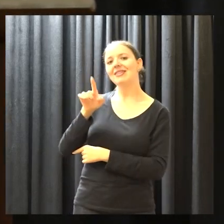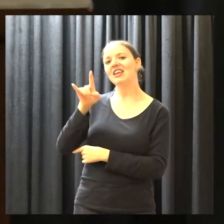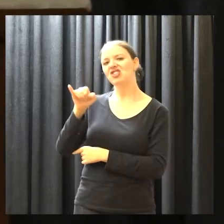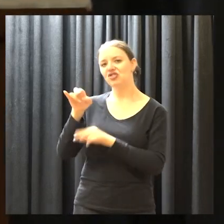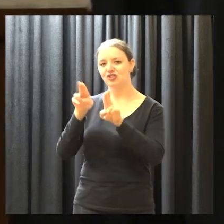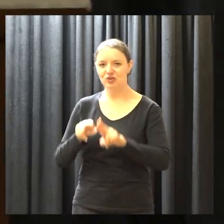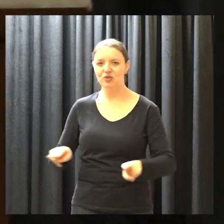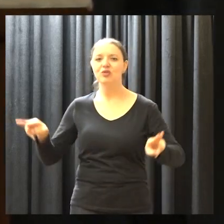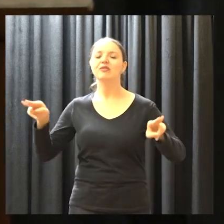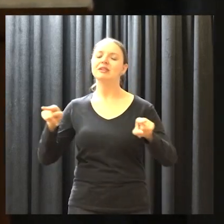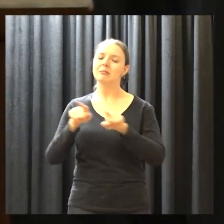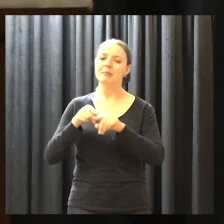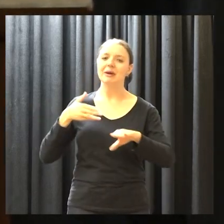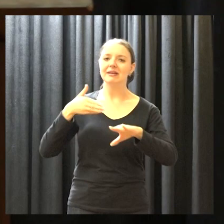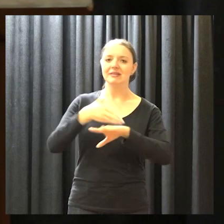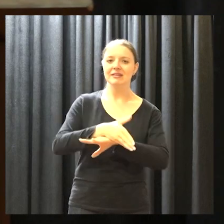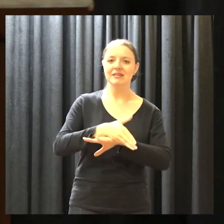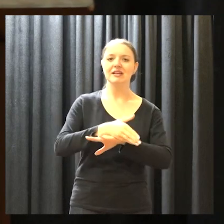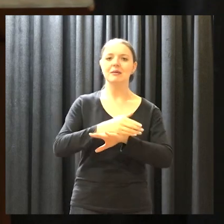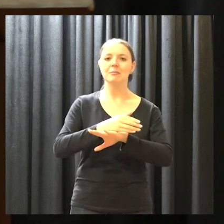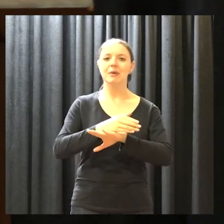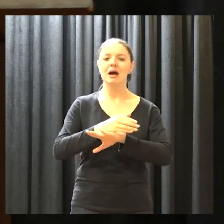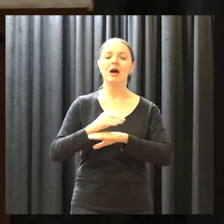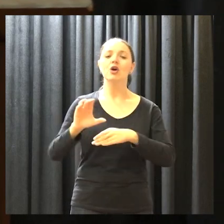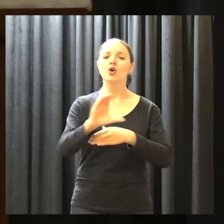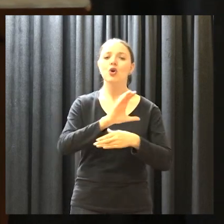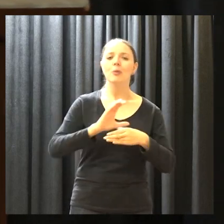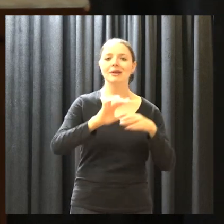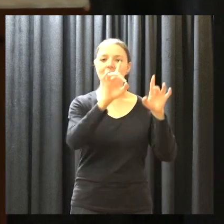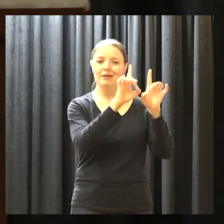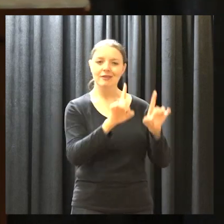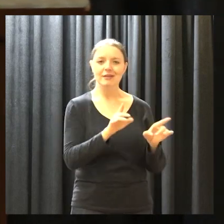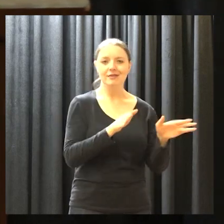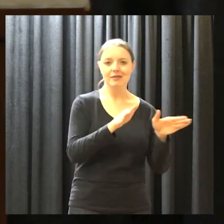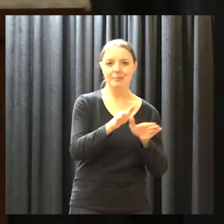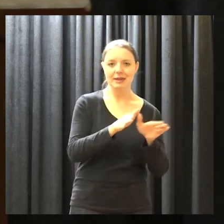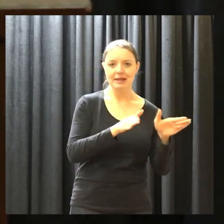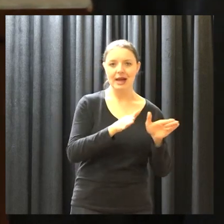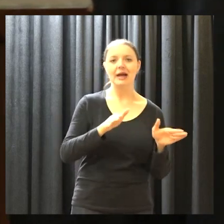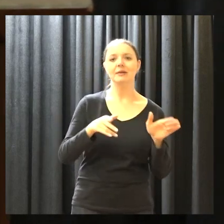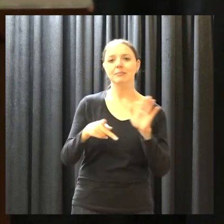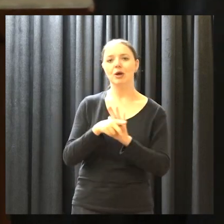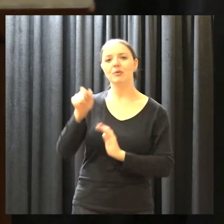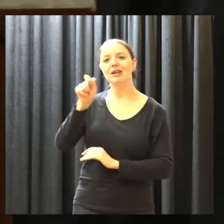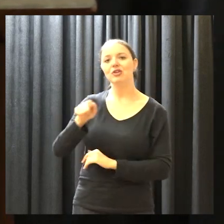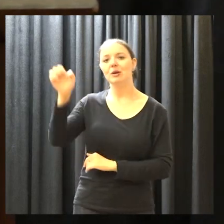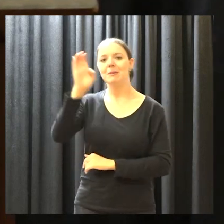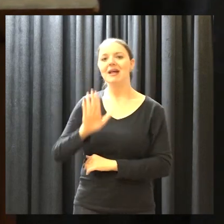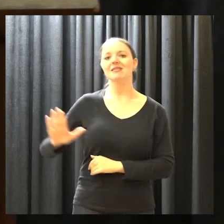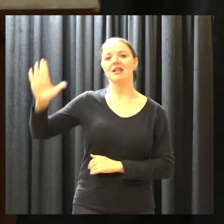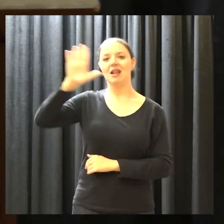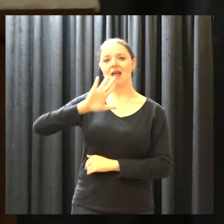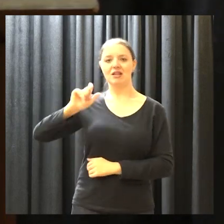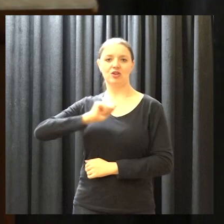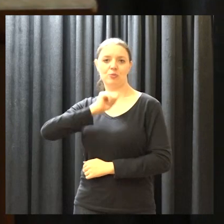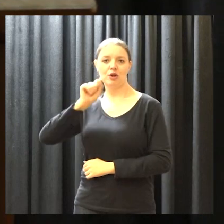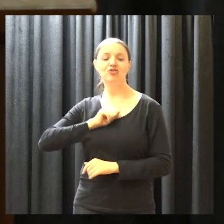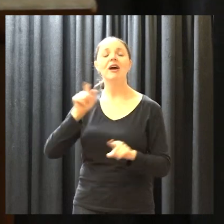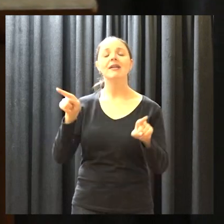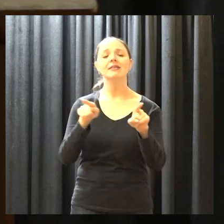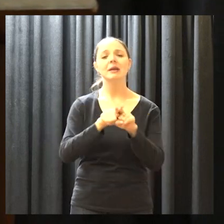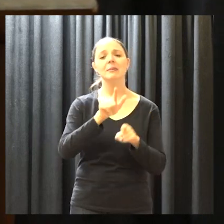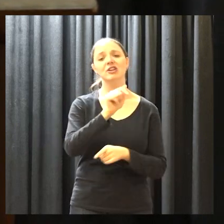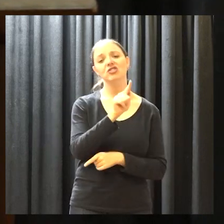NED, e membro do Comitê de Deficiência e Acessibilidade da Associação Brasileira de Antropologia, e também do GT